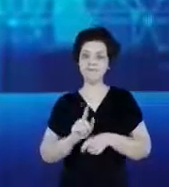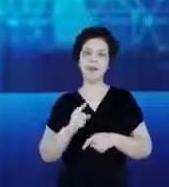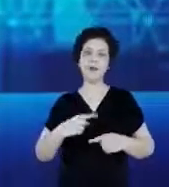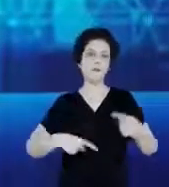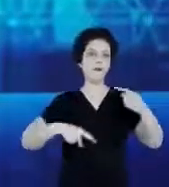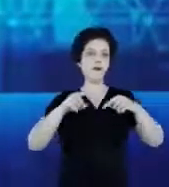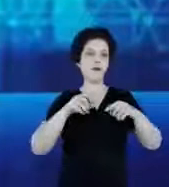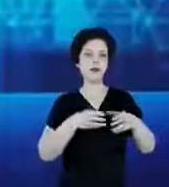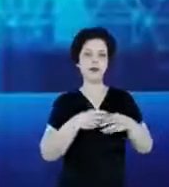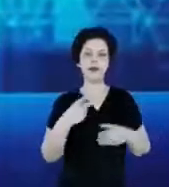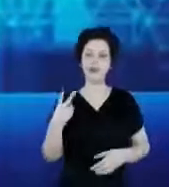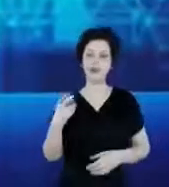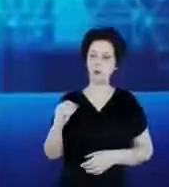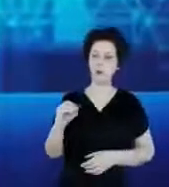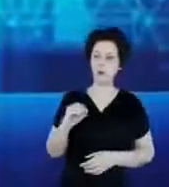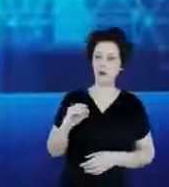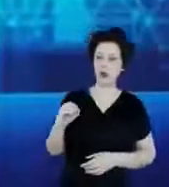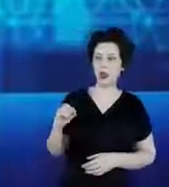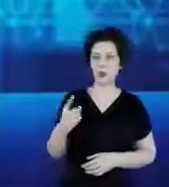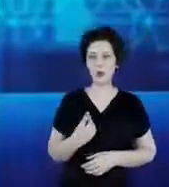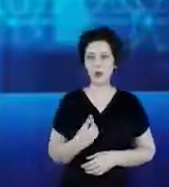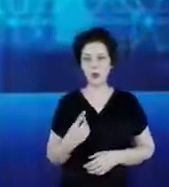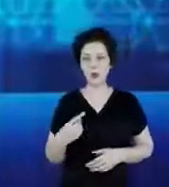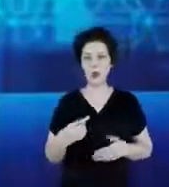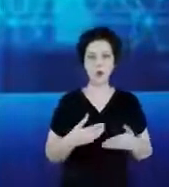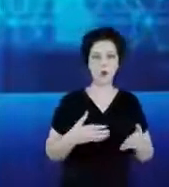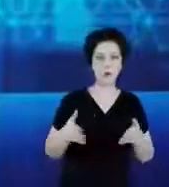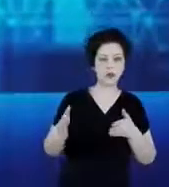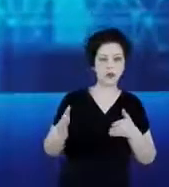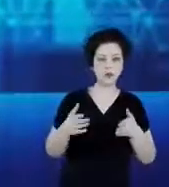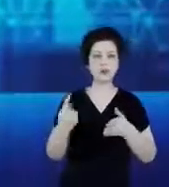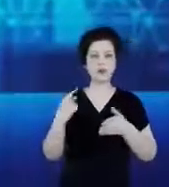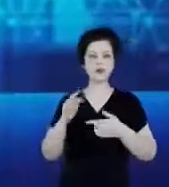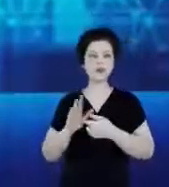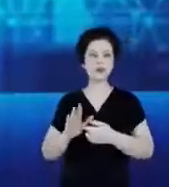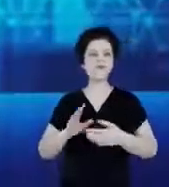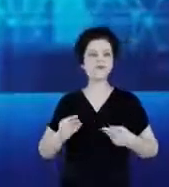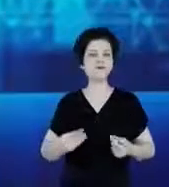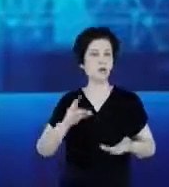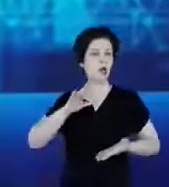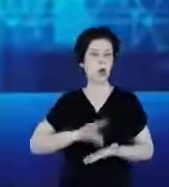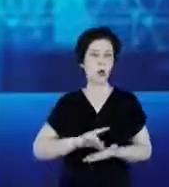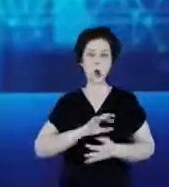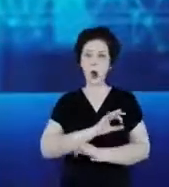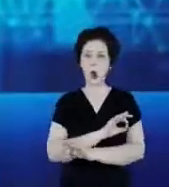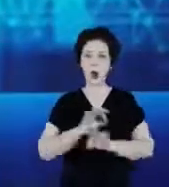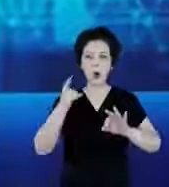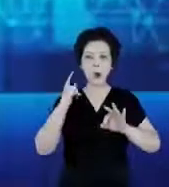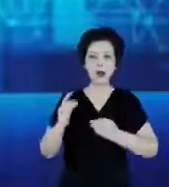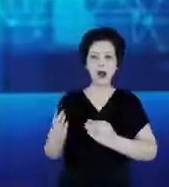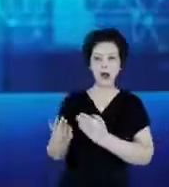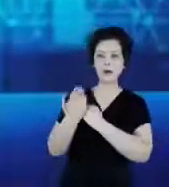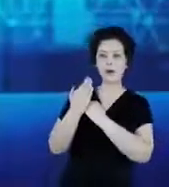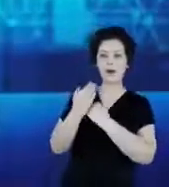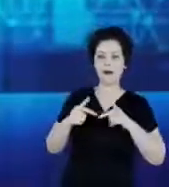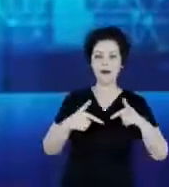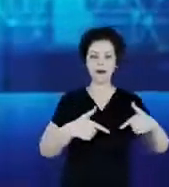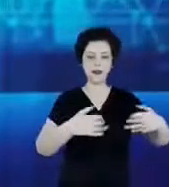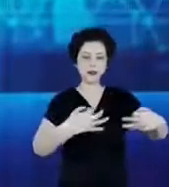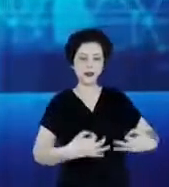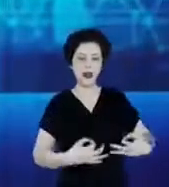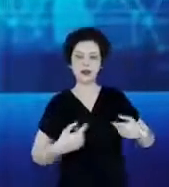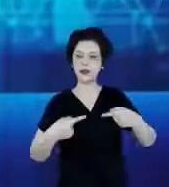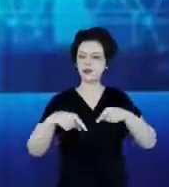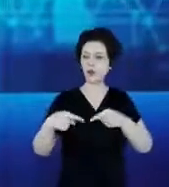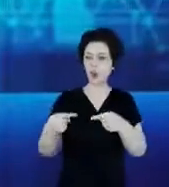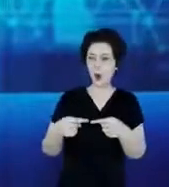de 2000-2001 e se mostrou plenamente eficaz para que a gente tomasse ações coordenadas e